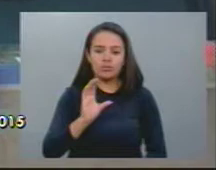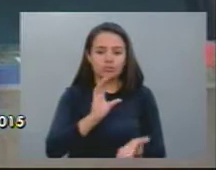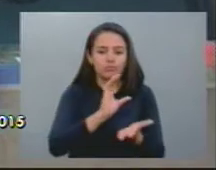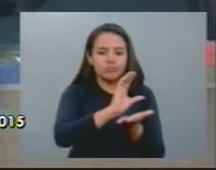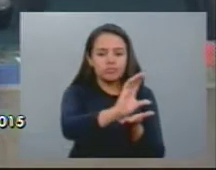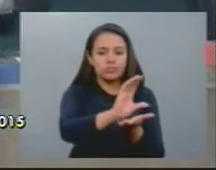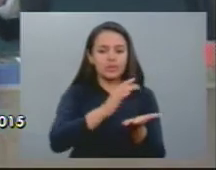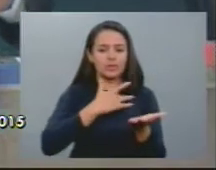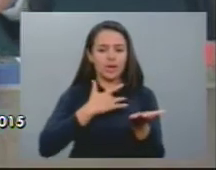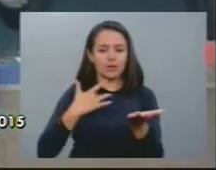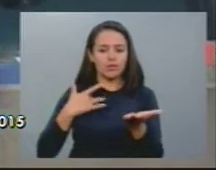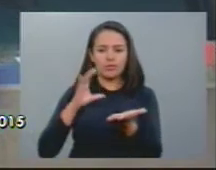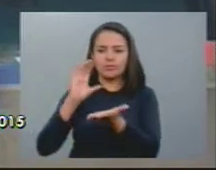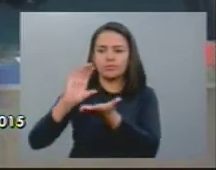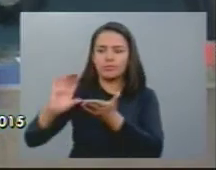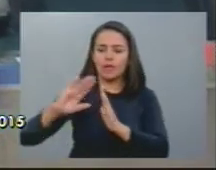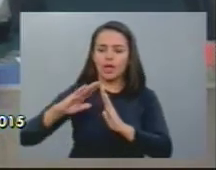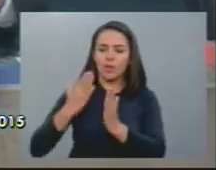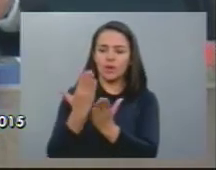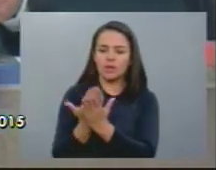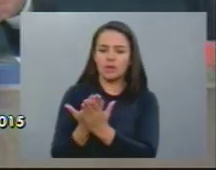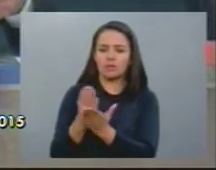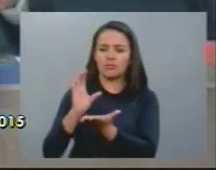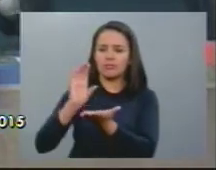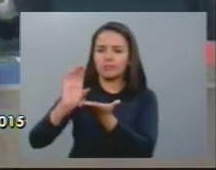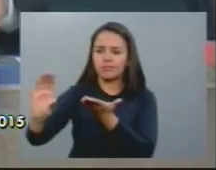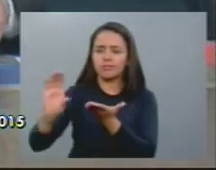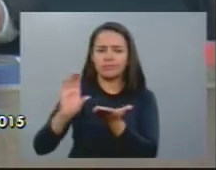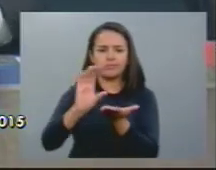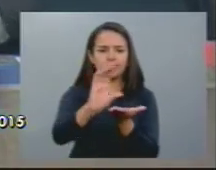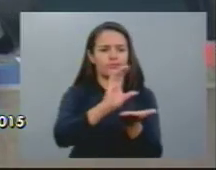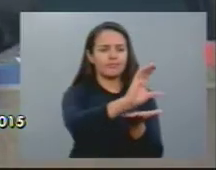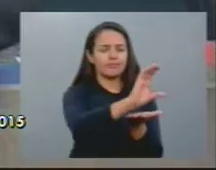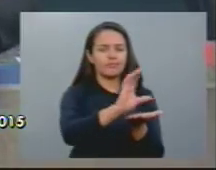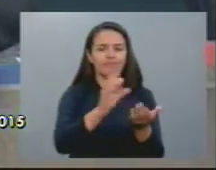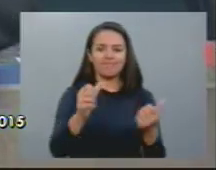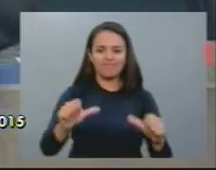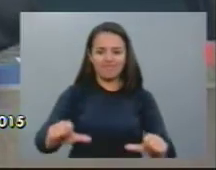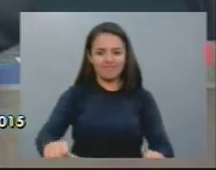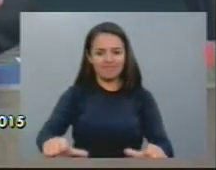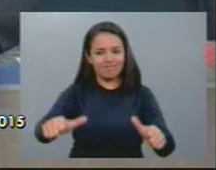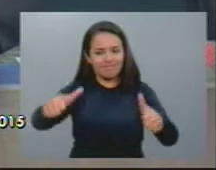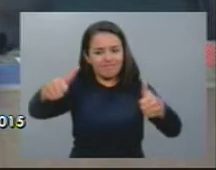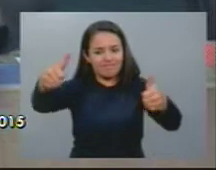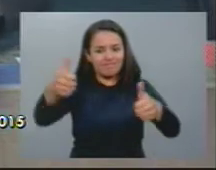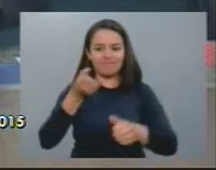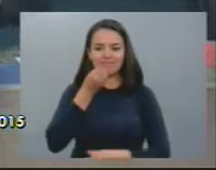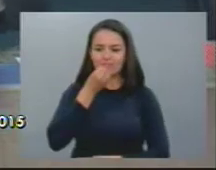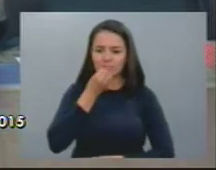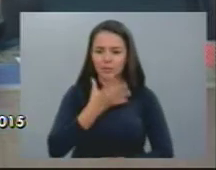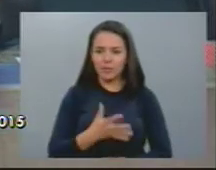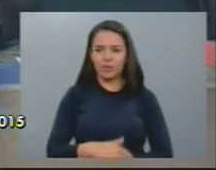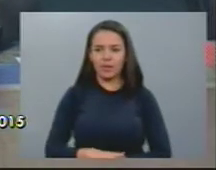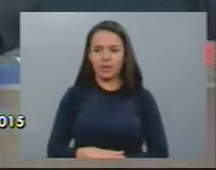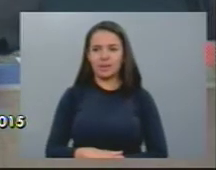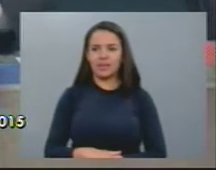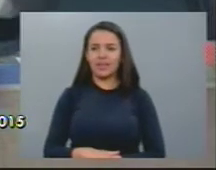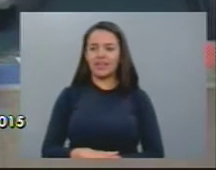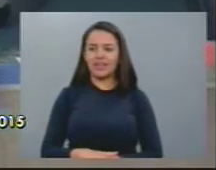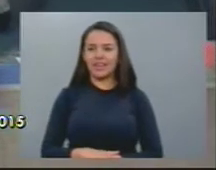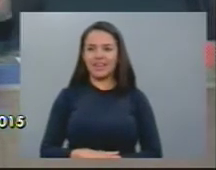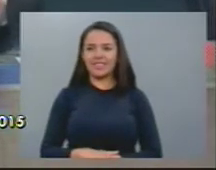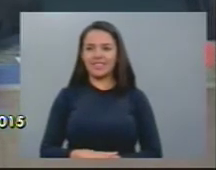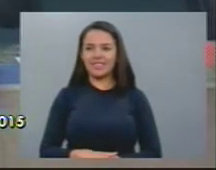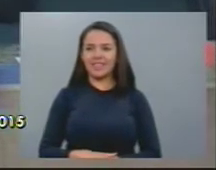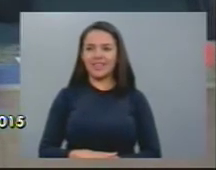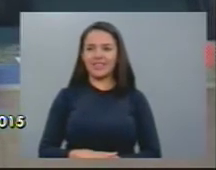E até políticas como essa que nós iremos enfrentar amanhã, de aumentar a tributação,